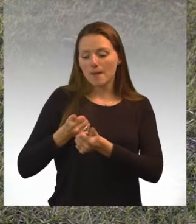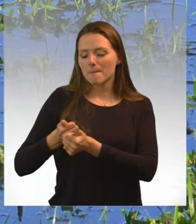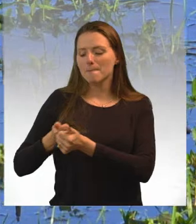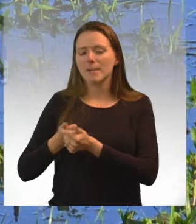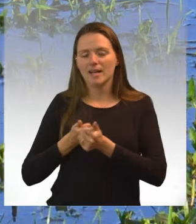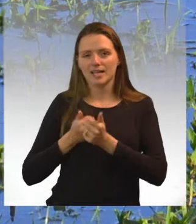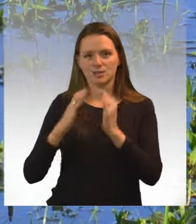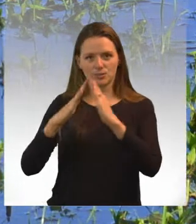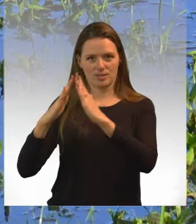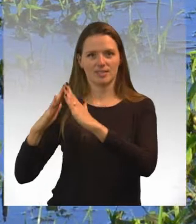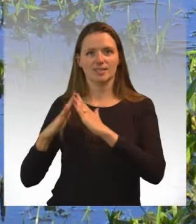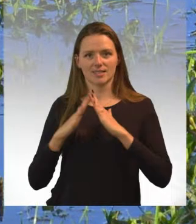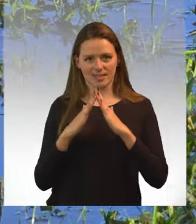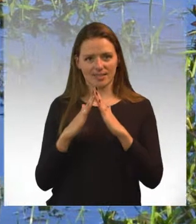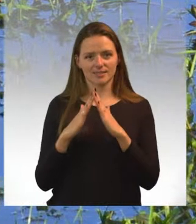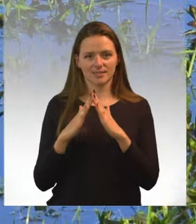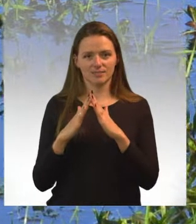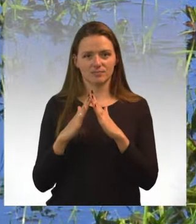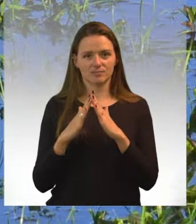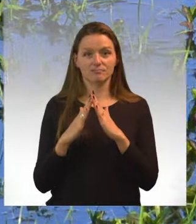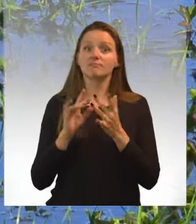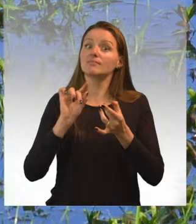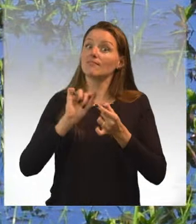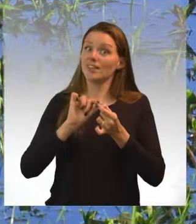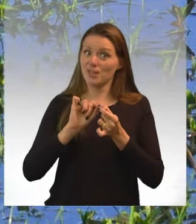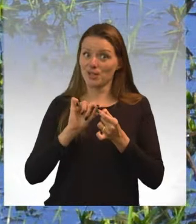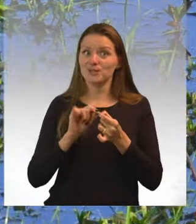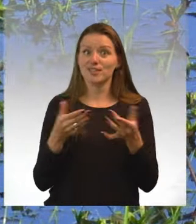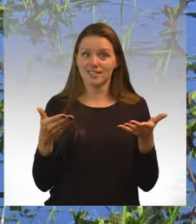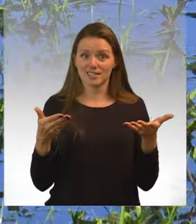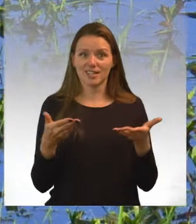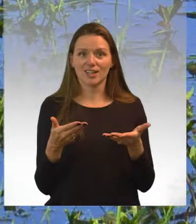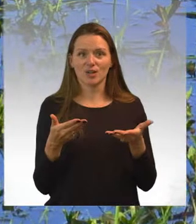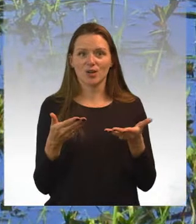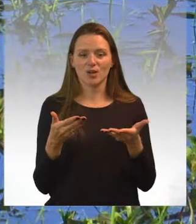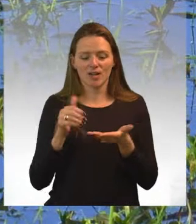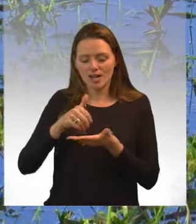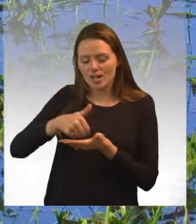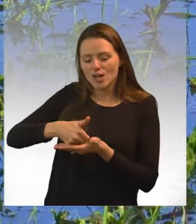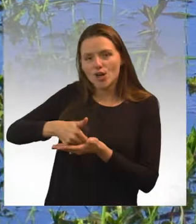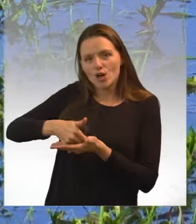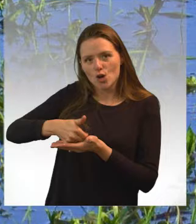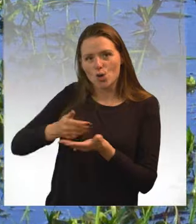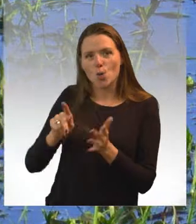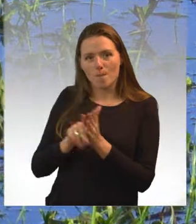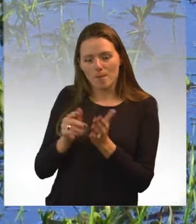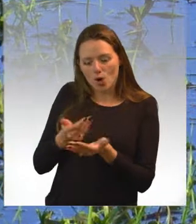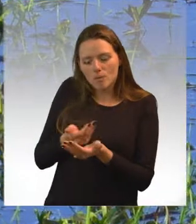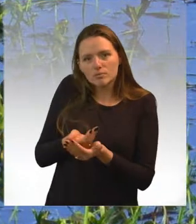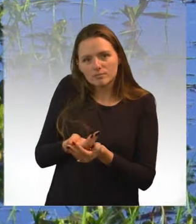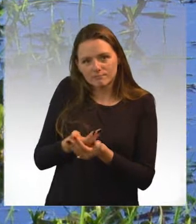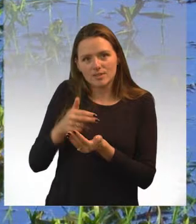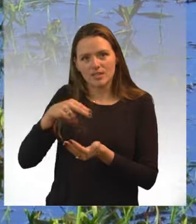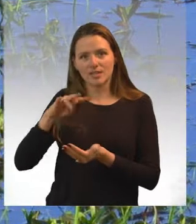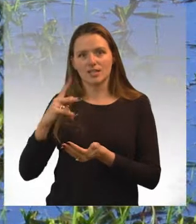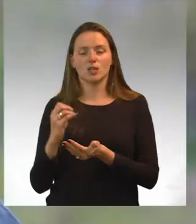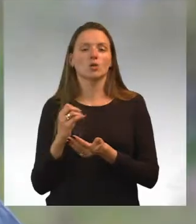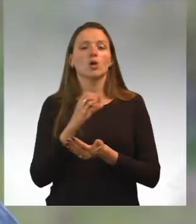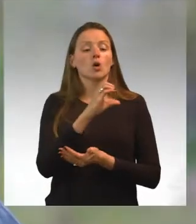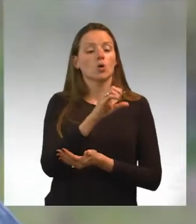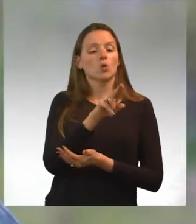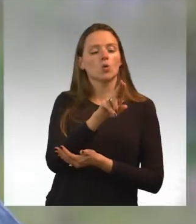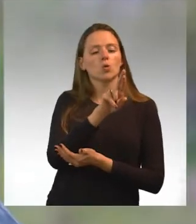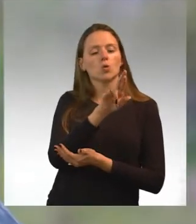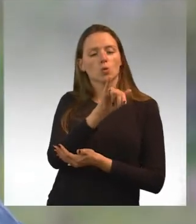casas e ela faz agora o ninho ali. Então, esse curi é por causa